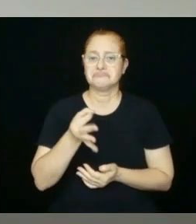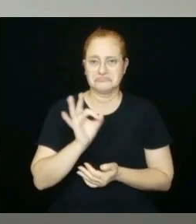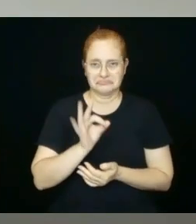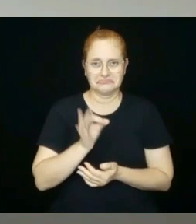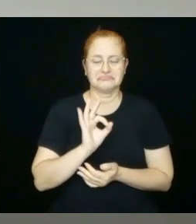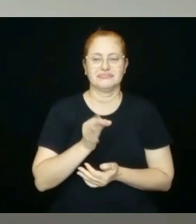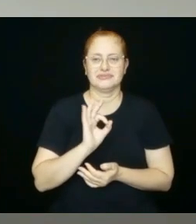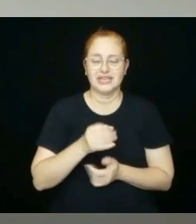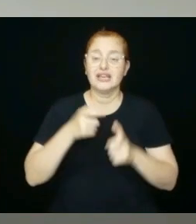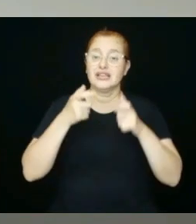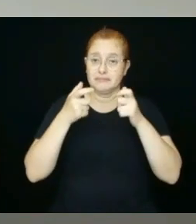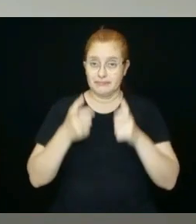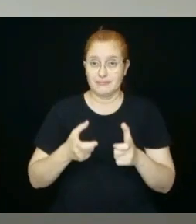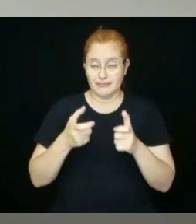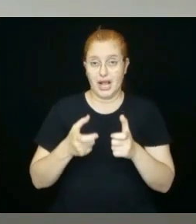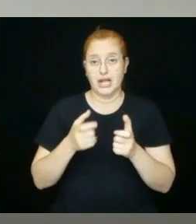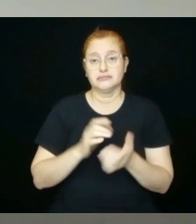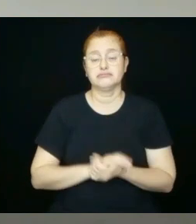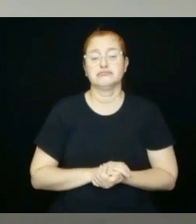Exato, acho que a questão do espaço,